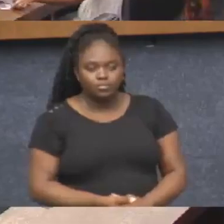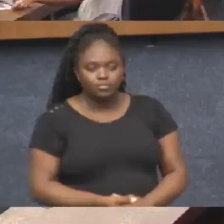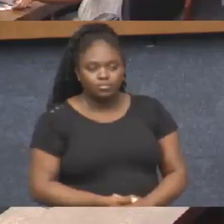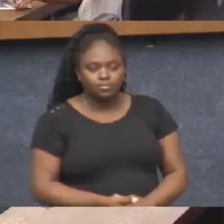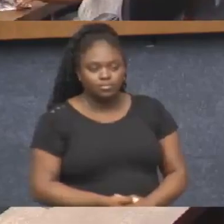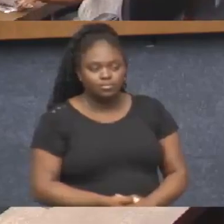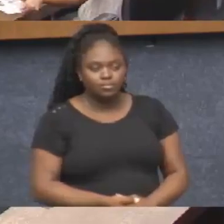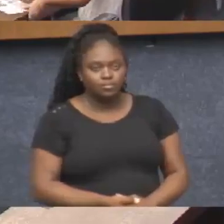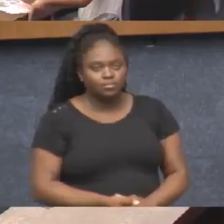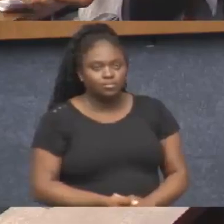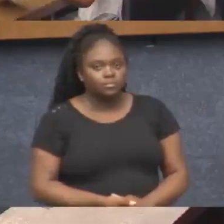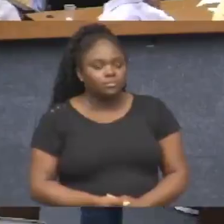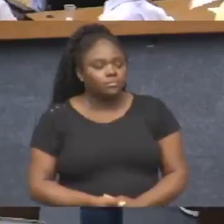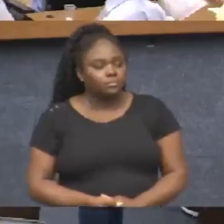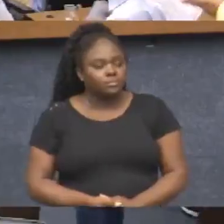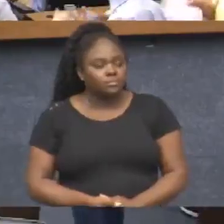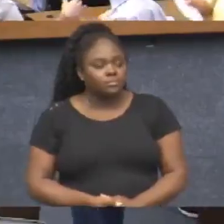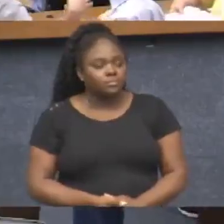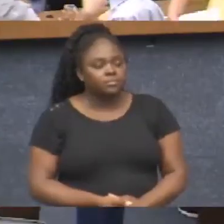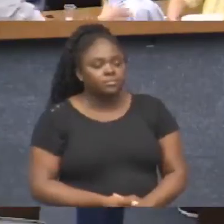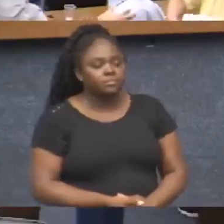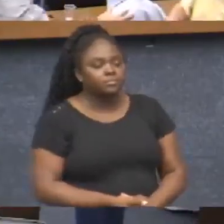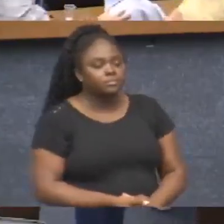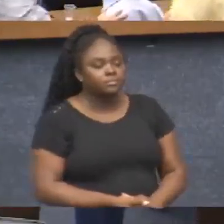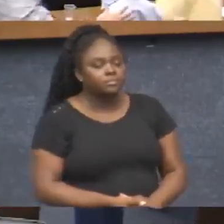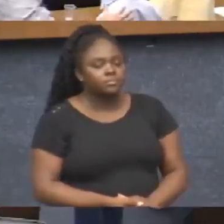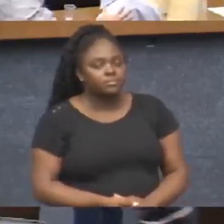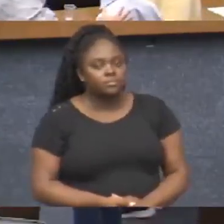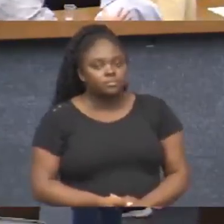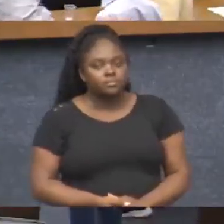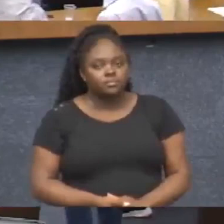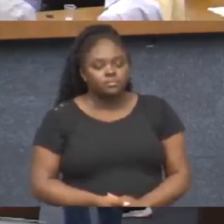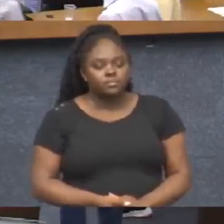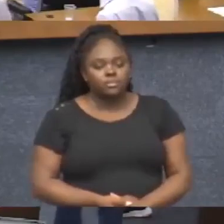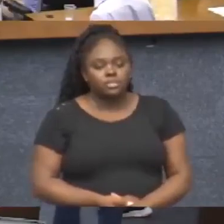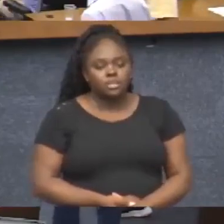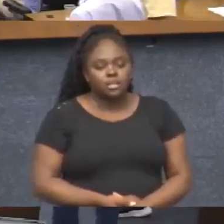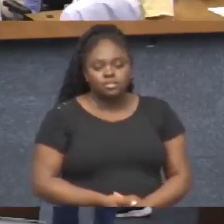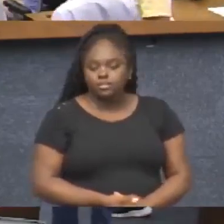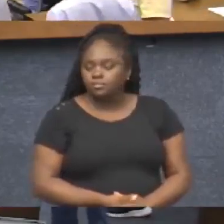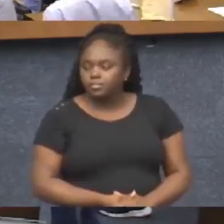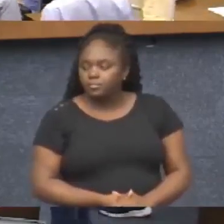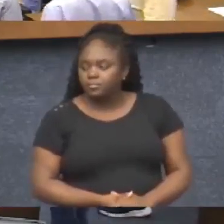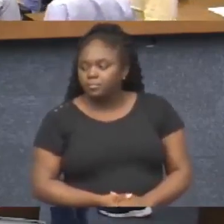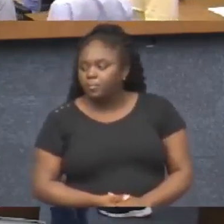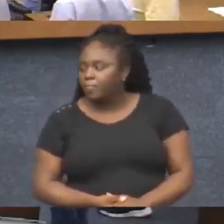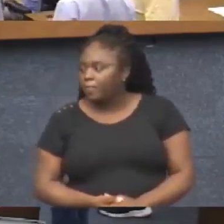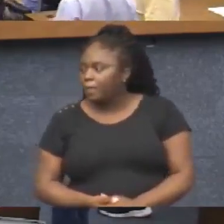Thank you.